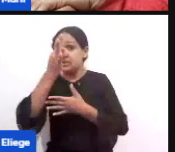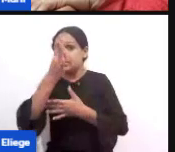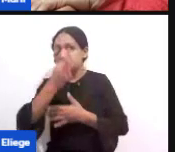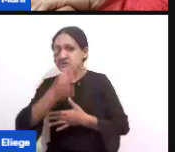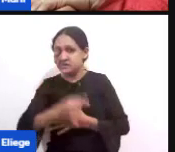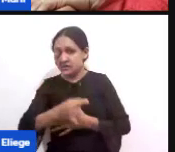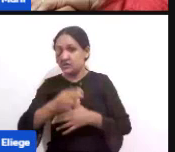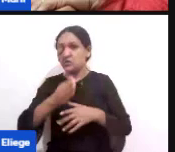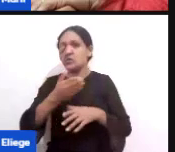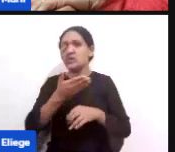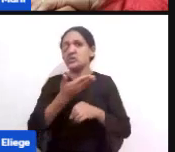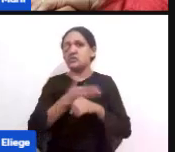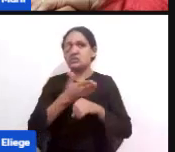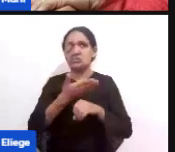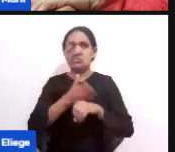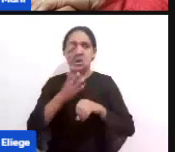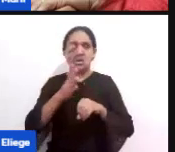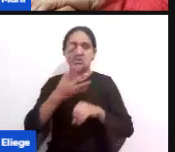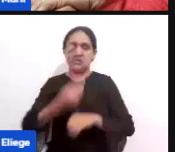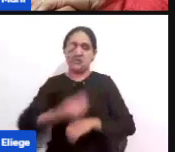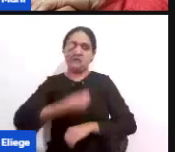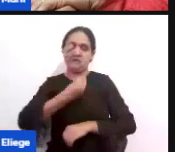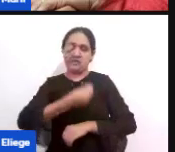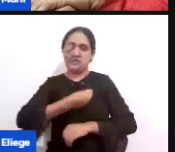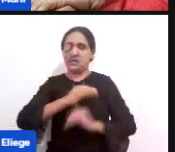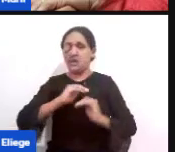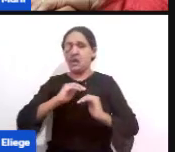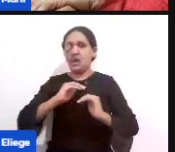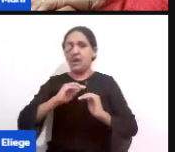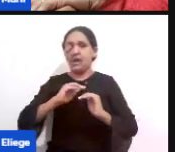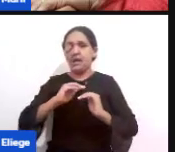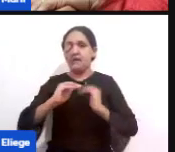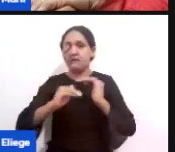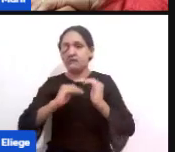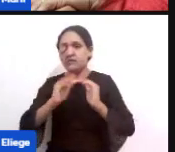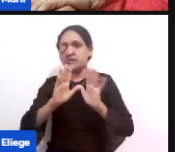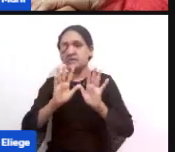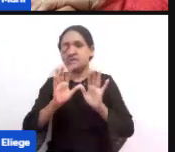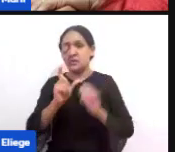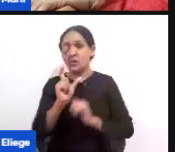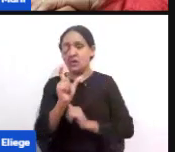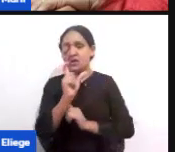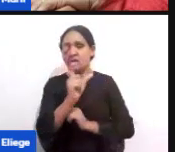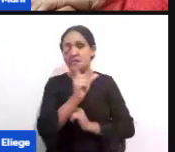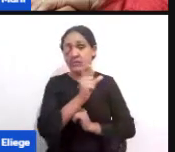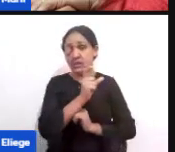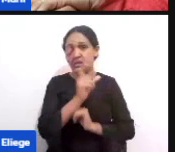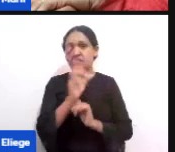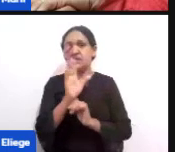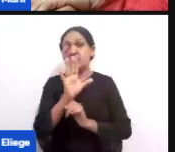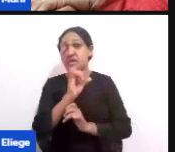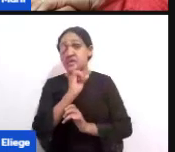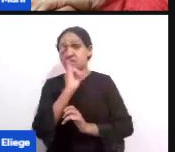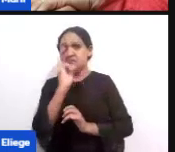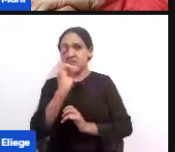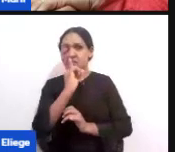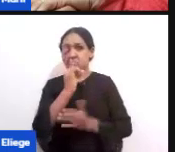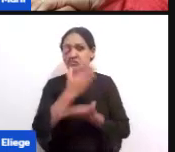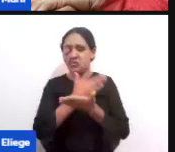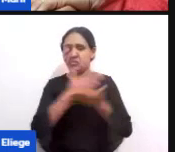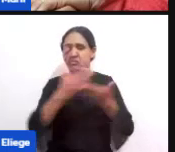práticas da sua vida. A formação com as famílias silábicas é essencial no início da aprendizagem